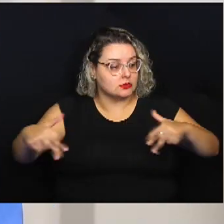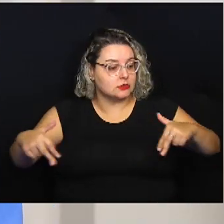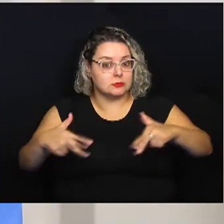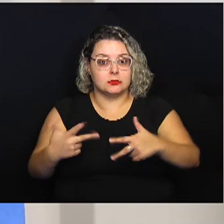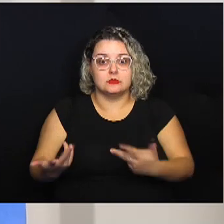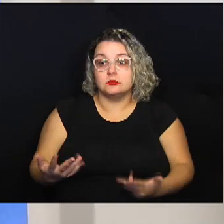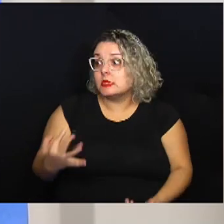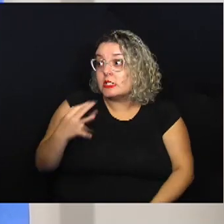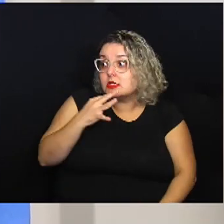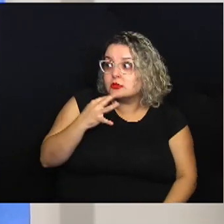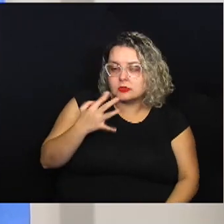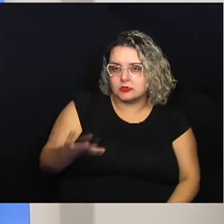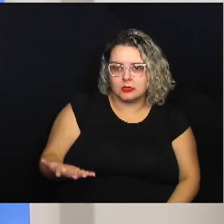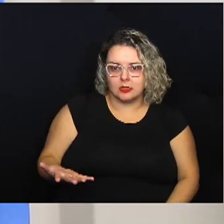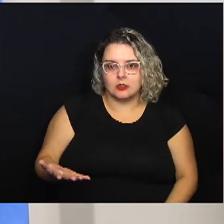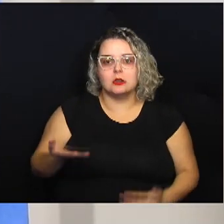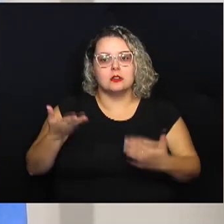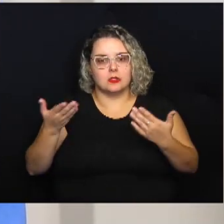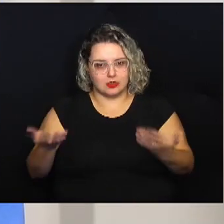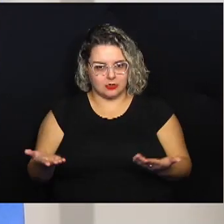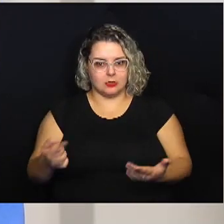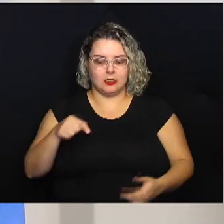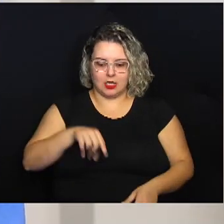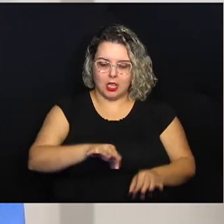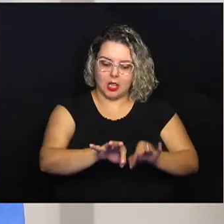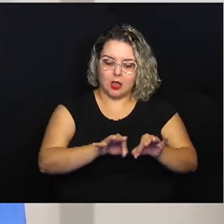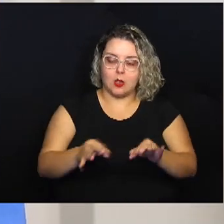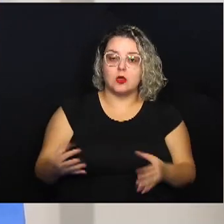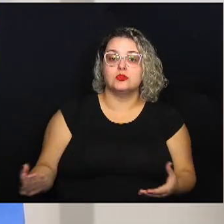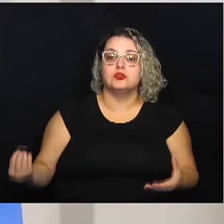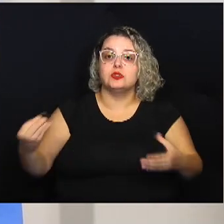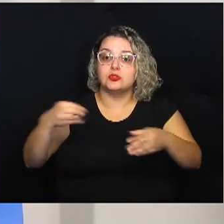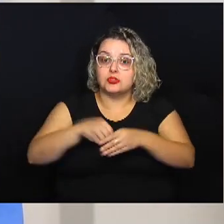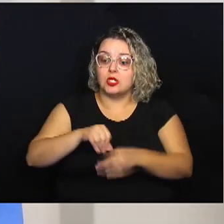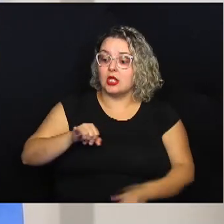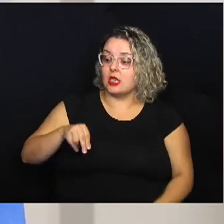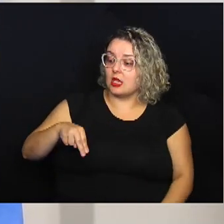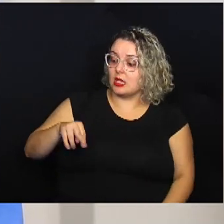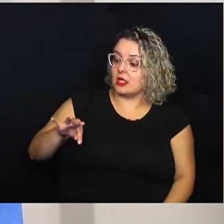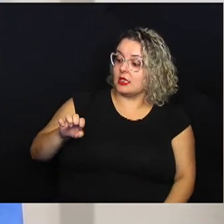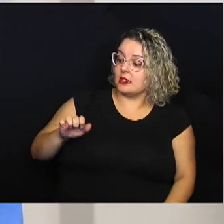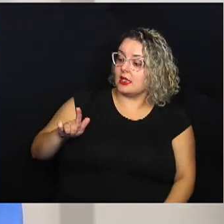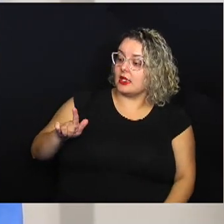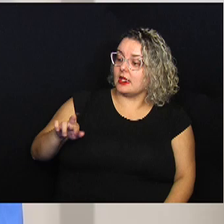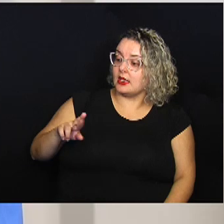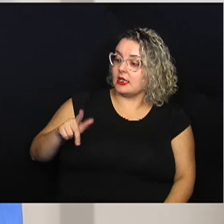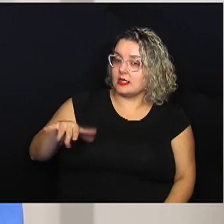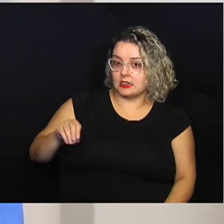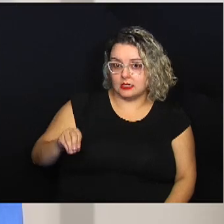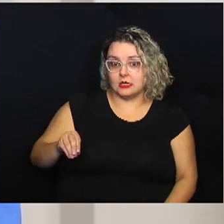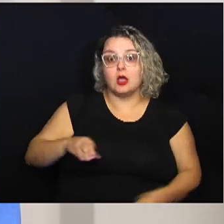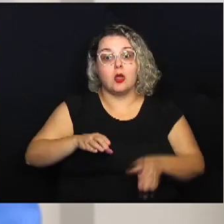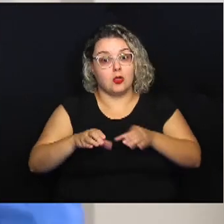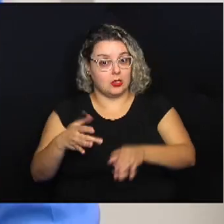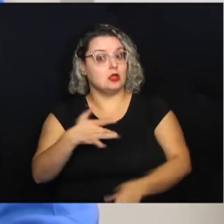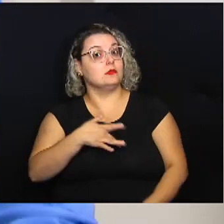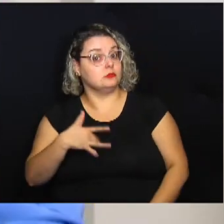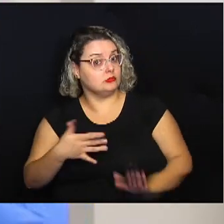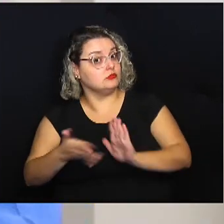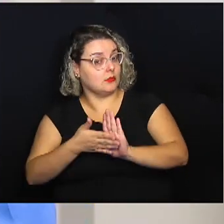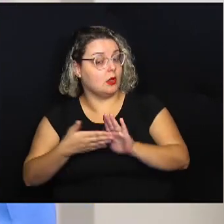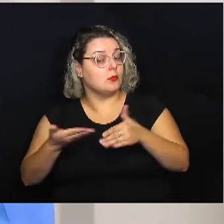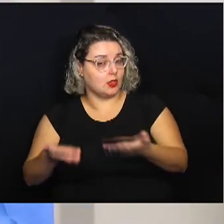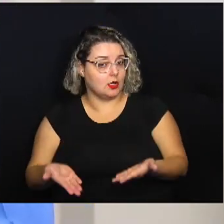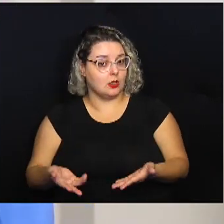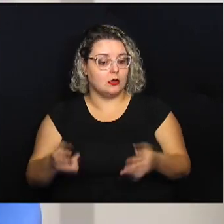se conhecem. Então, esse programa de integração, que foi uma proposta, né, da Coordenadoria de Saúde, visa melhorar